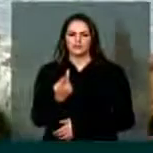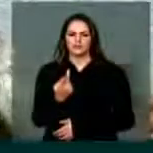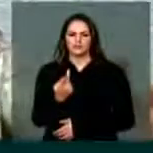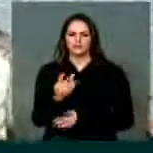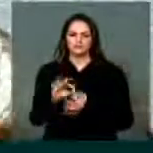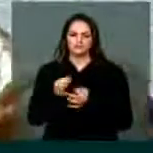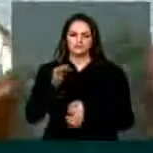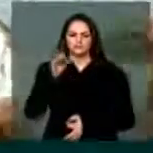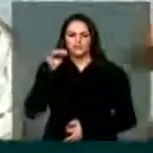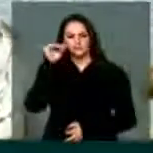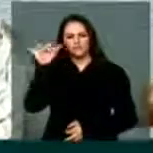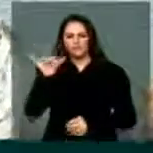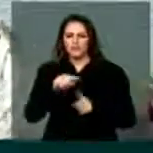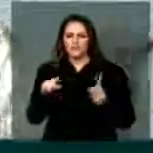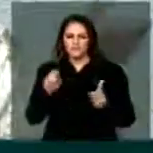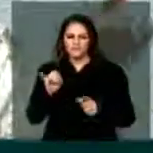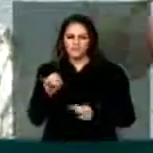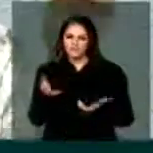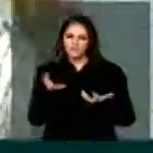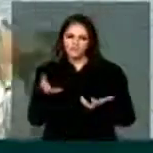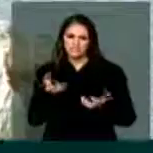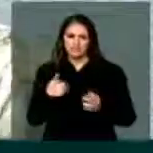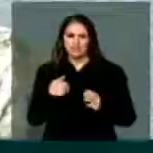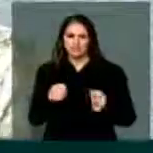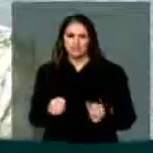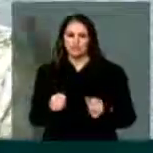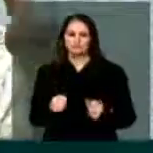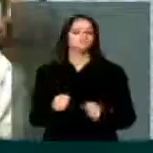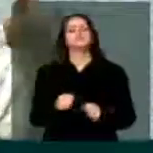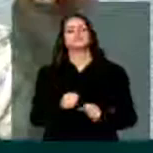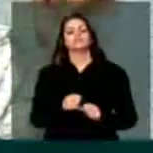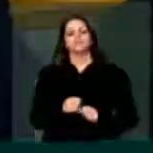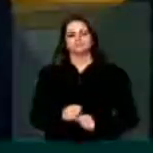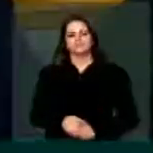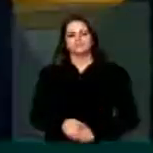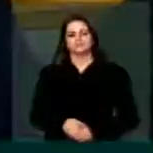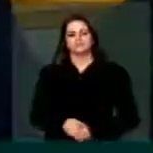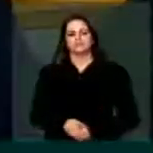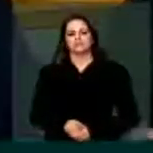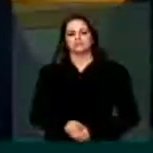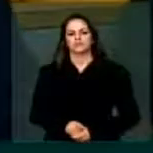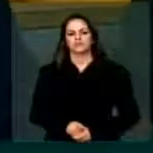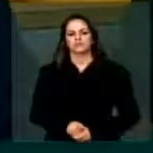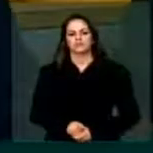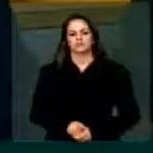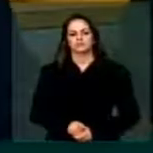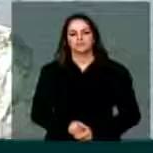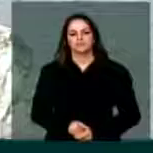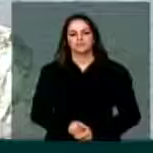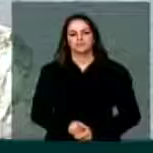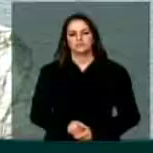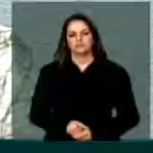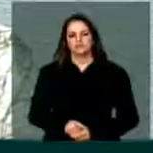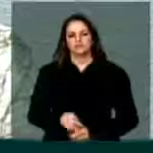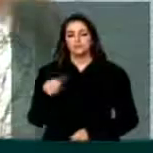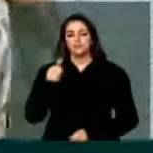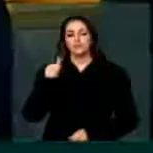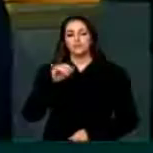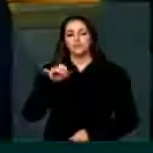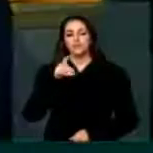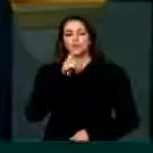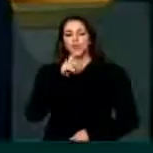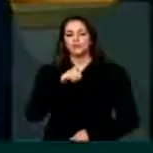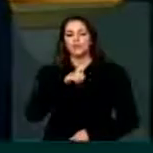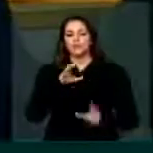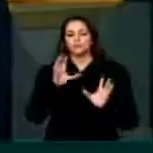quero me prolongar, mas se o senhor achar necessário... Teve busca no teu escritório? Mas só em 2014. Mas nessa operação Lava Jato teve busca? Teve, no dia 1 de julho. Só